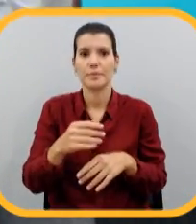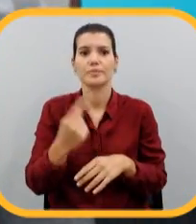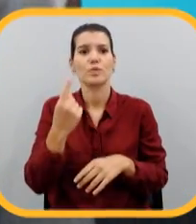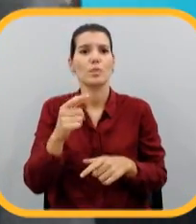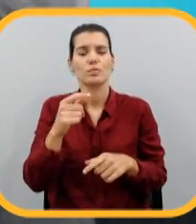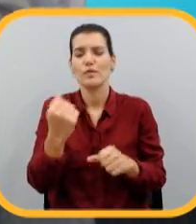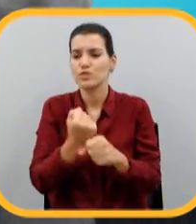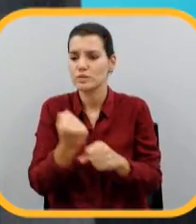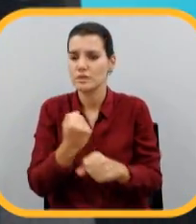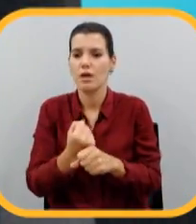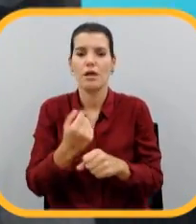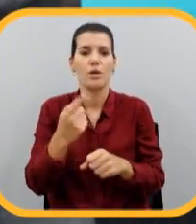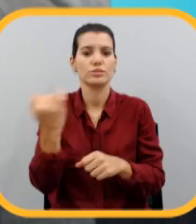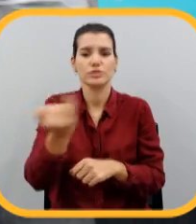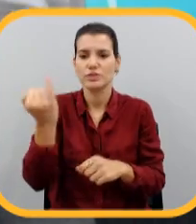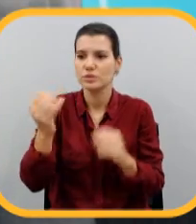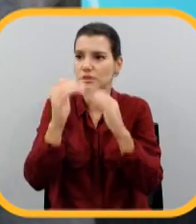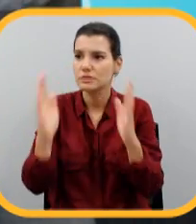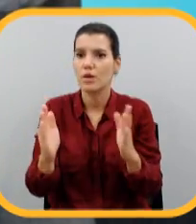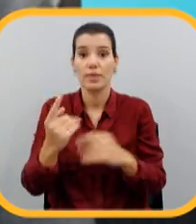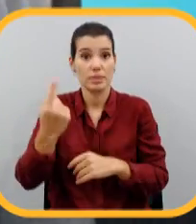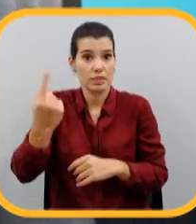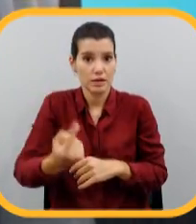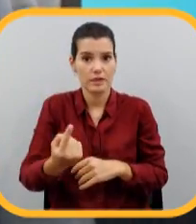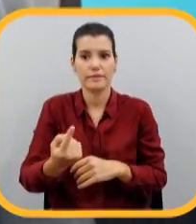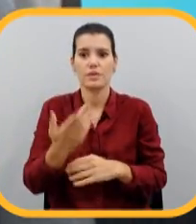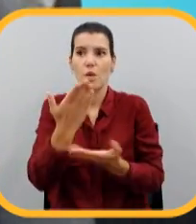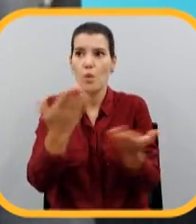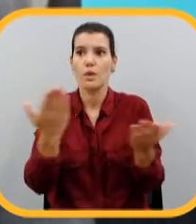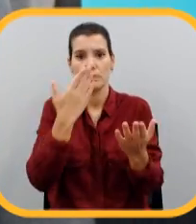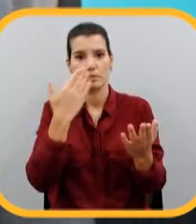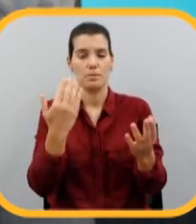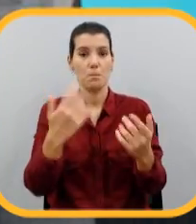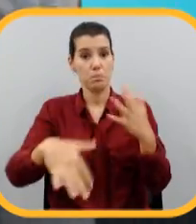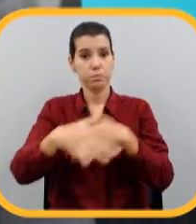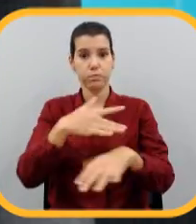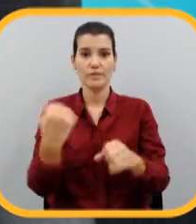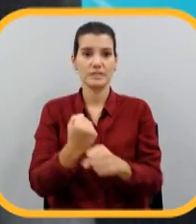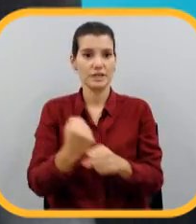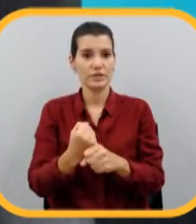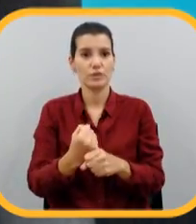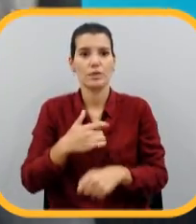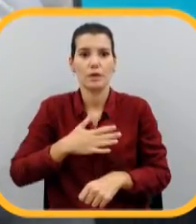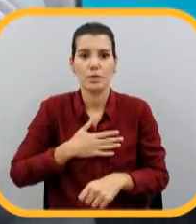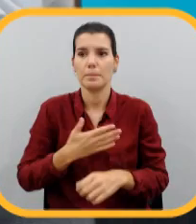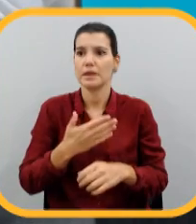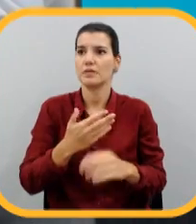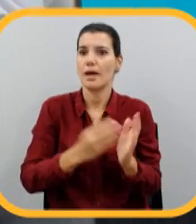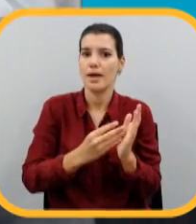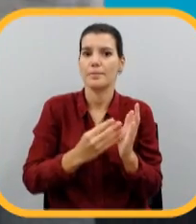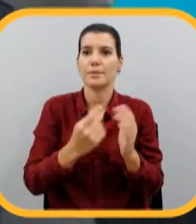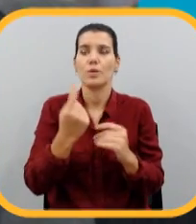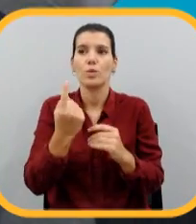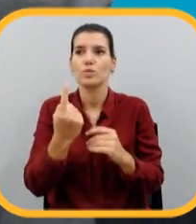Isto é, se uma determinada funcionalidade, numa determinada instituição, é posta ao serviço do público, uma app,